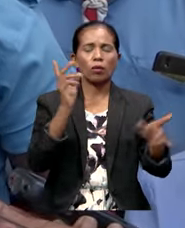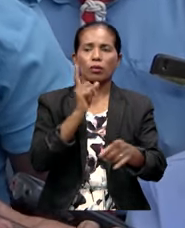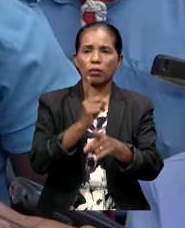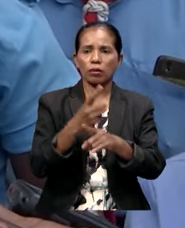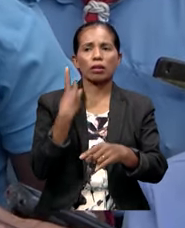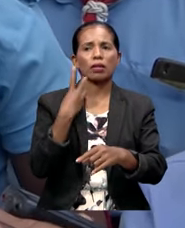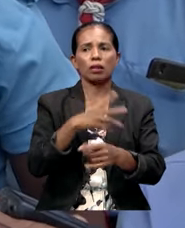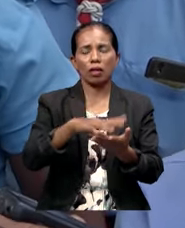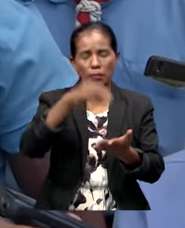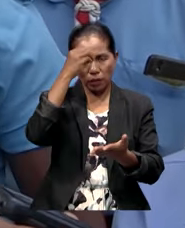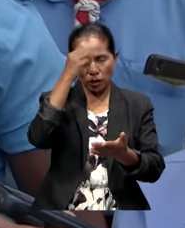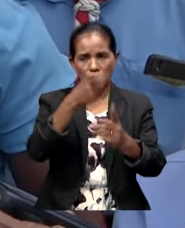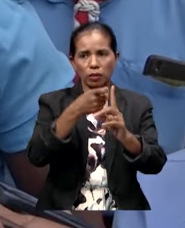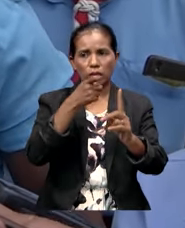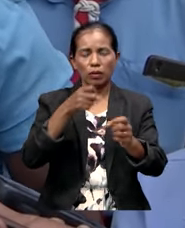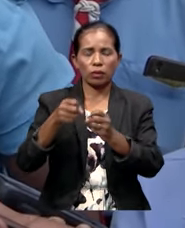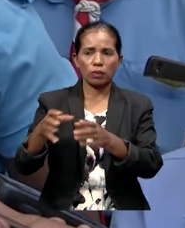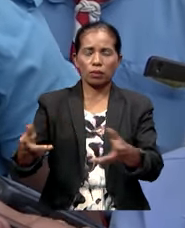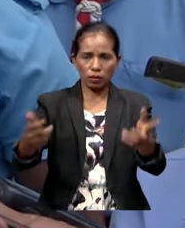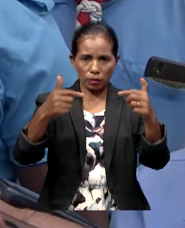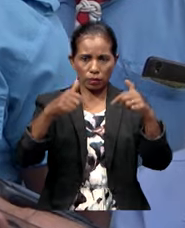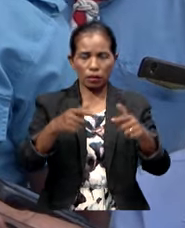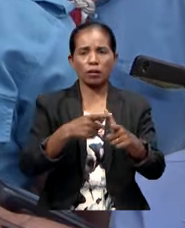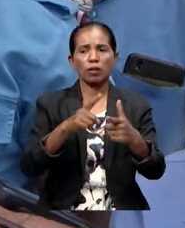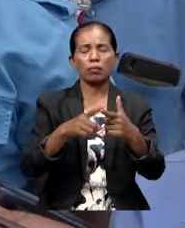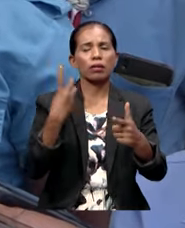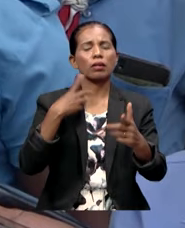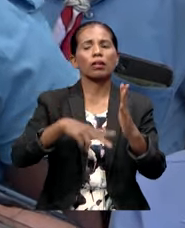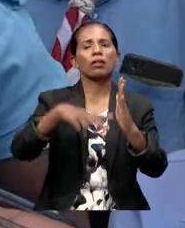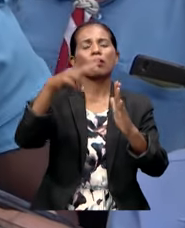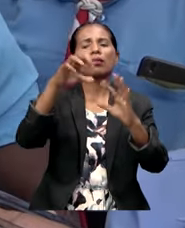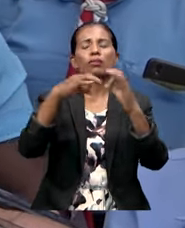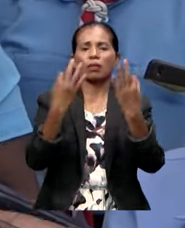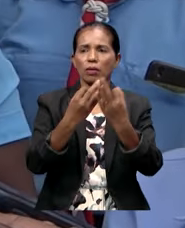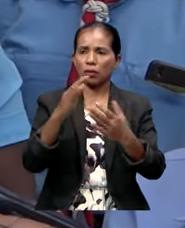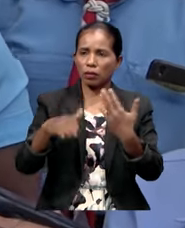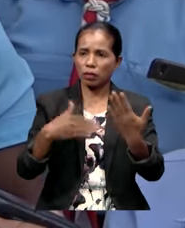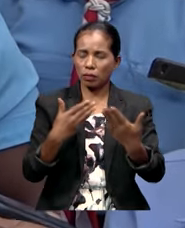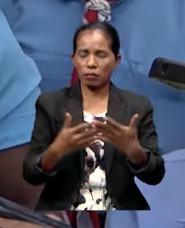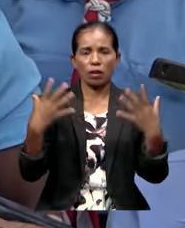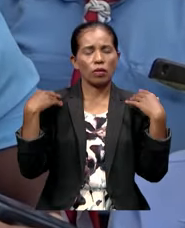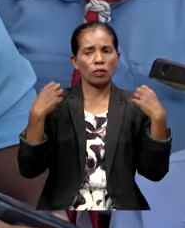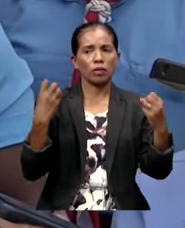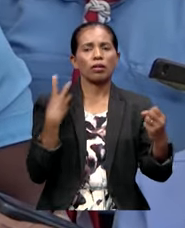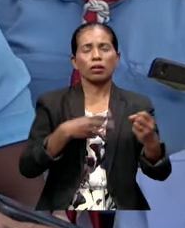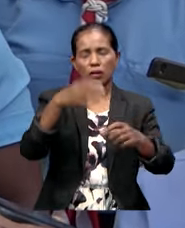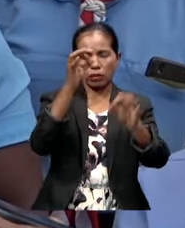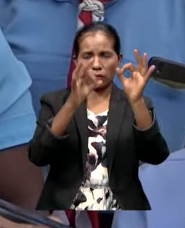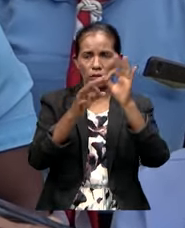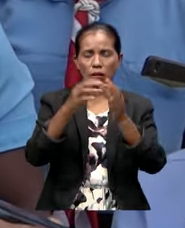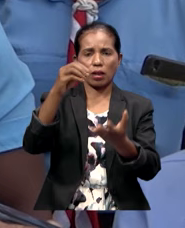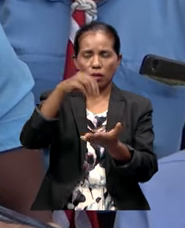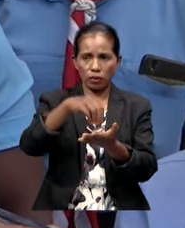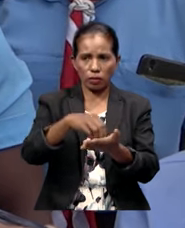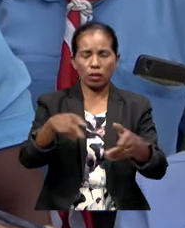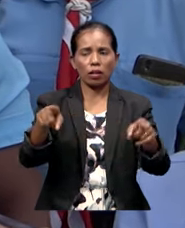ita ni aprende us ita ne biar si husi kala mai buat ita depois ita ne valor familia hirak ne hotu mai ha forsa ho ita ne fiar sarani mai khatur buat ne